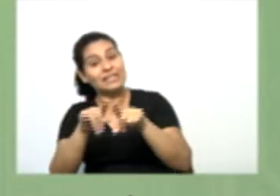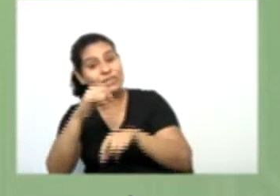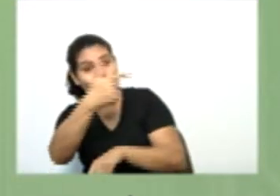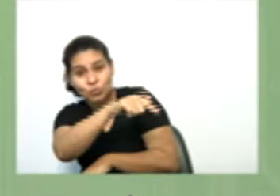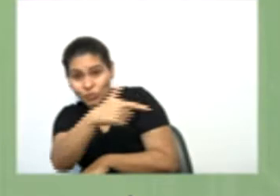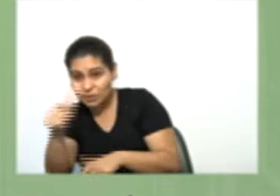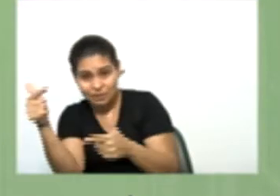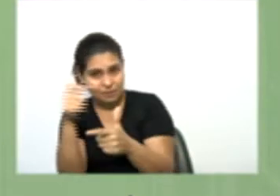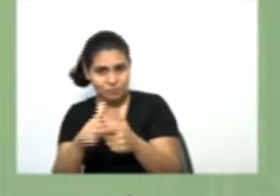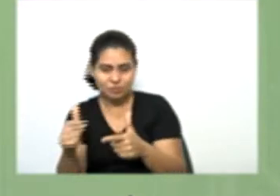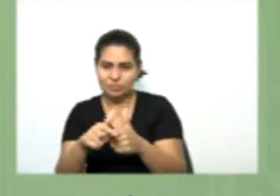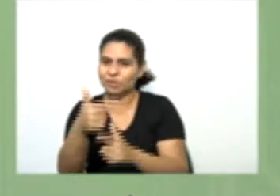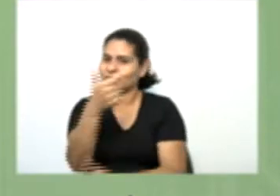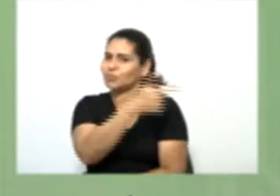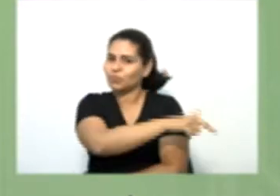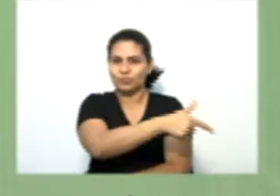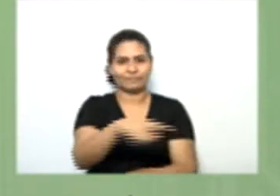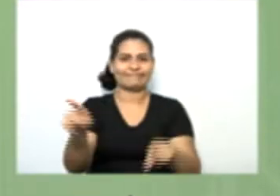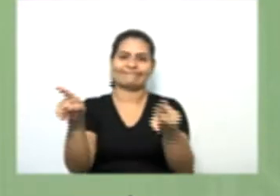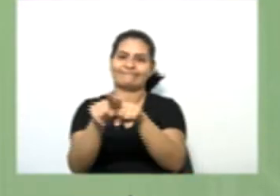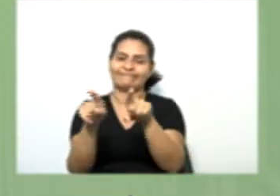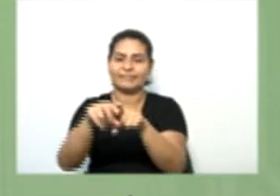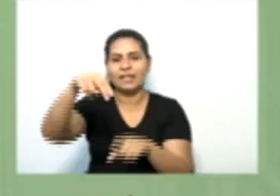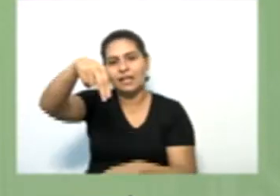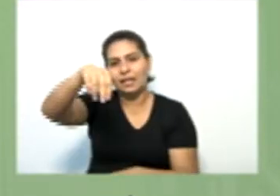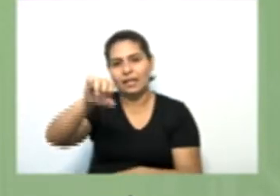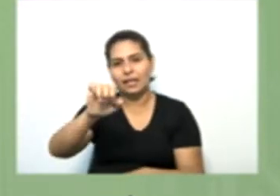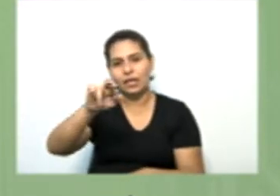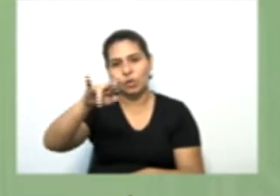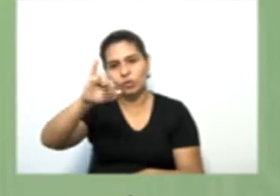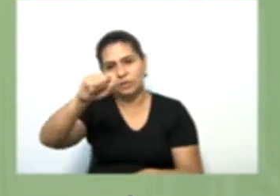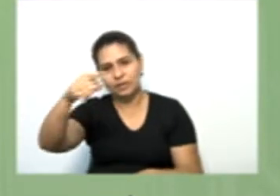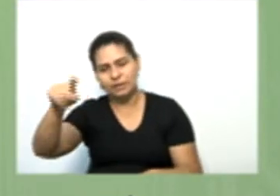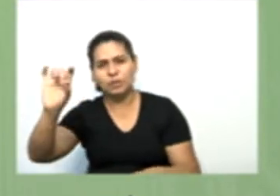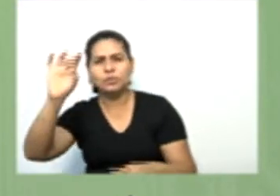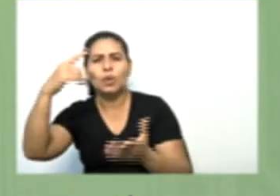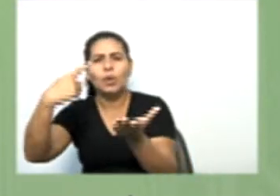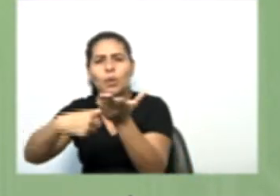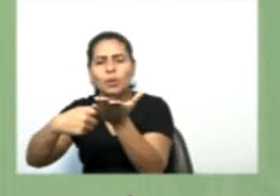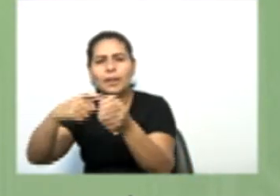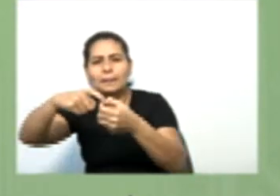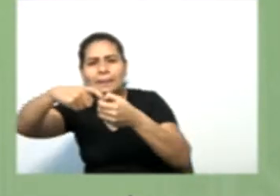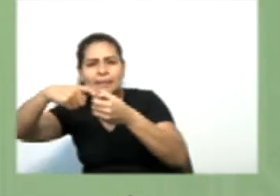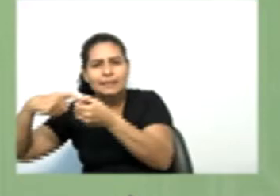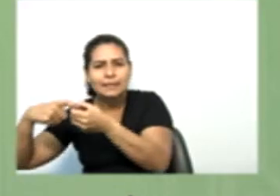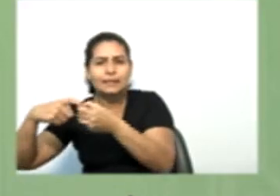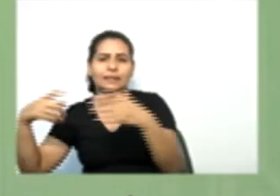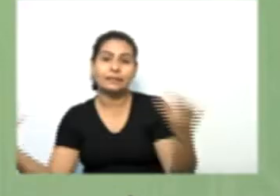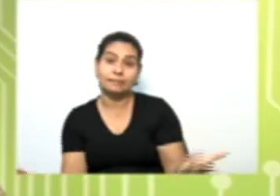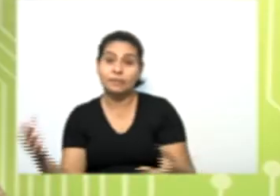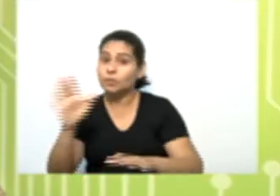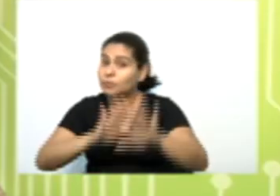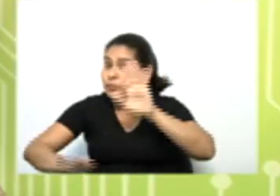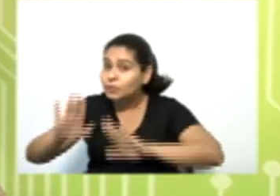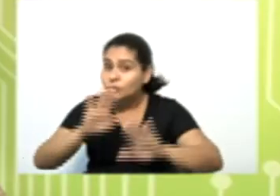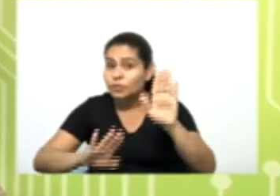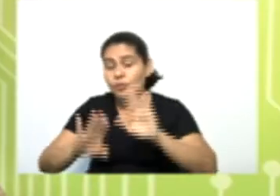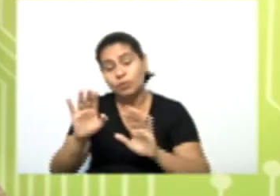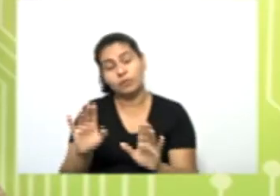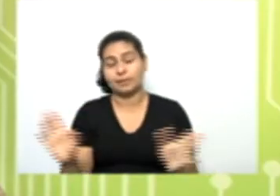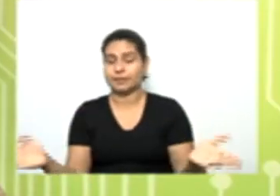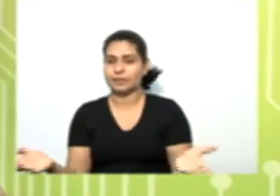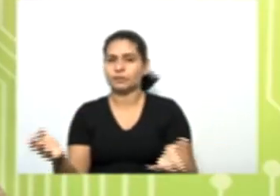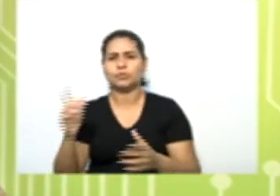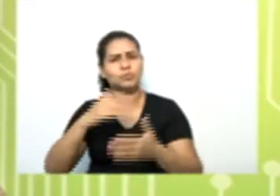há conflito, não há negociação. Há um acordo, uma parceria, tá certo? Então, muito cuidado com isso